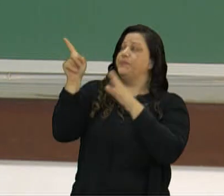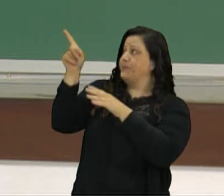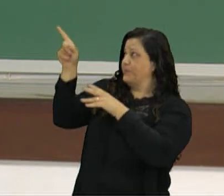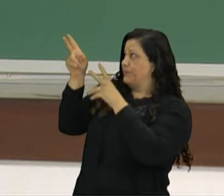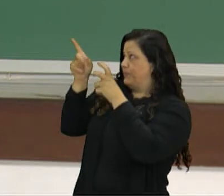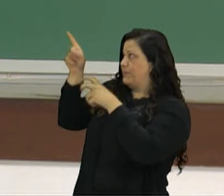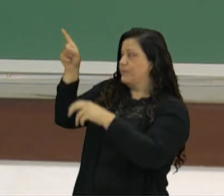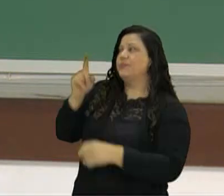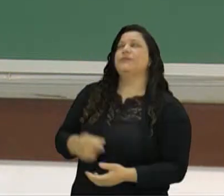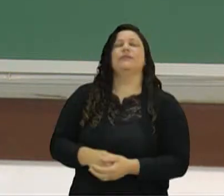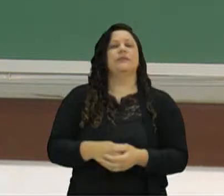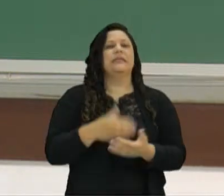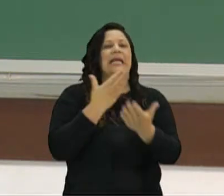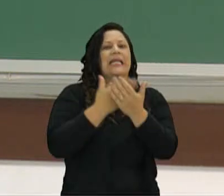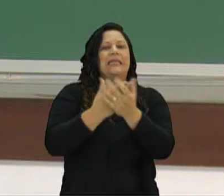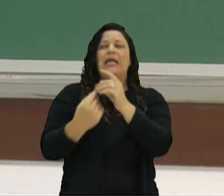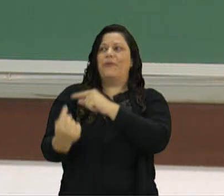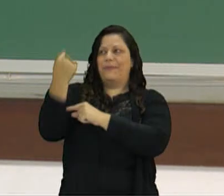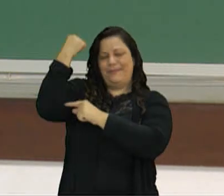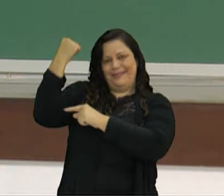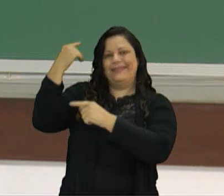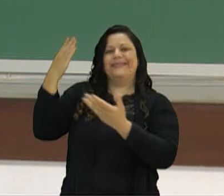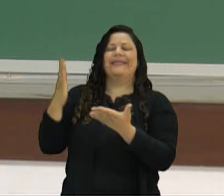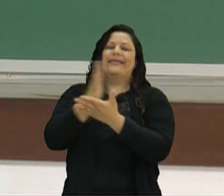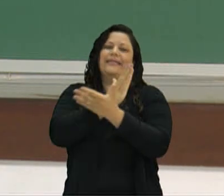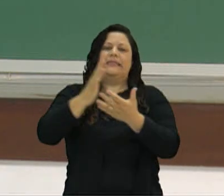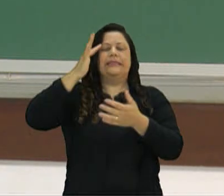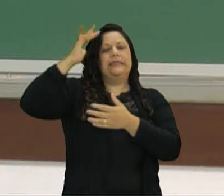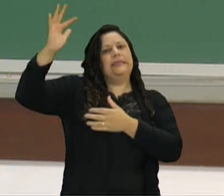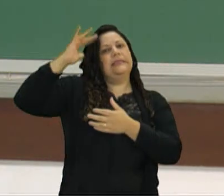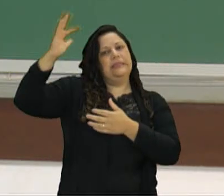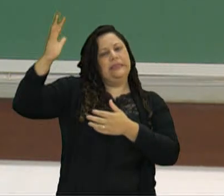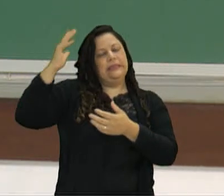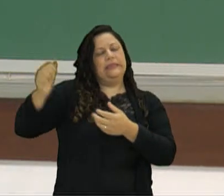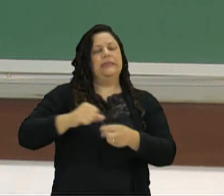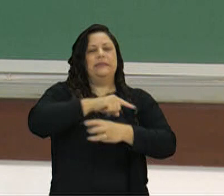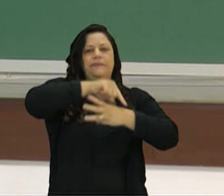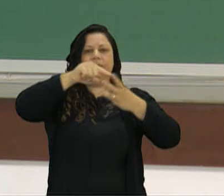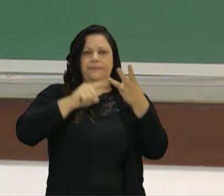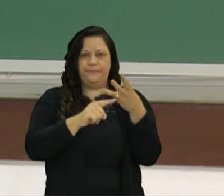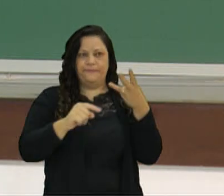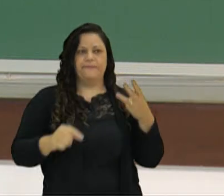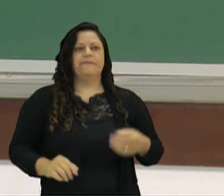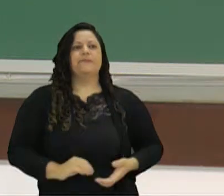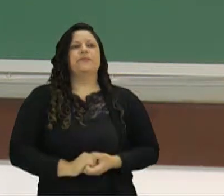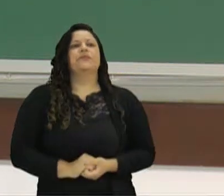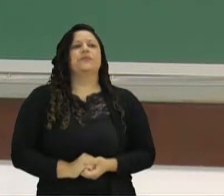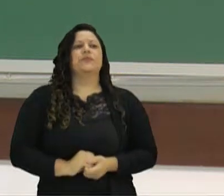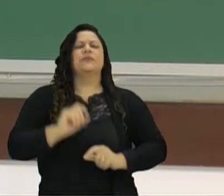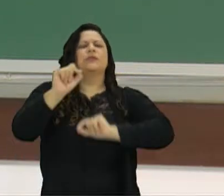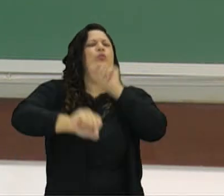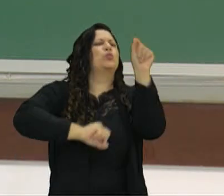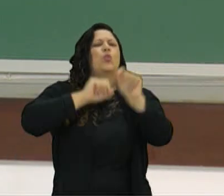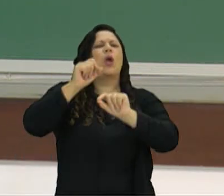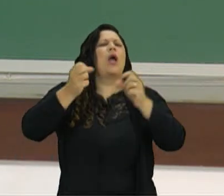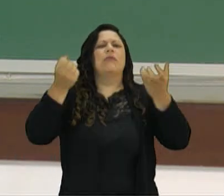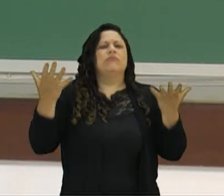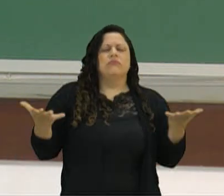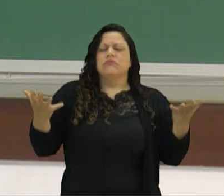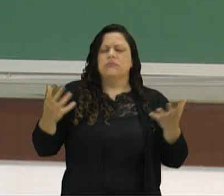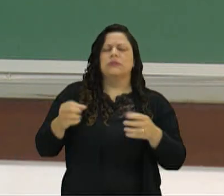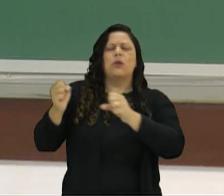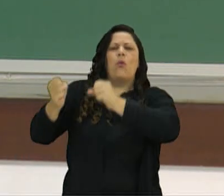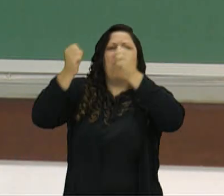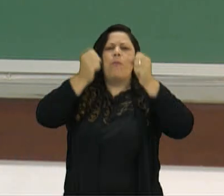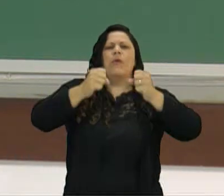Alexandre trabalhou na última aula, que é essa teoria da divisão dos poderes, da tripartição dos poderes. Quais são as atribuições de